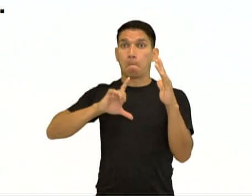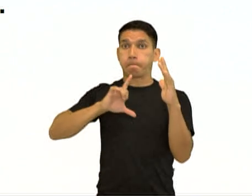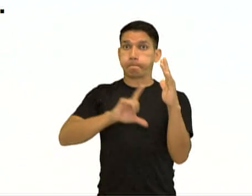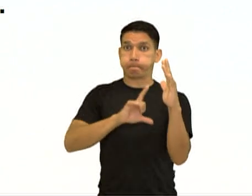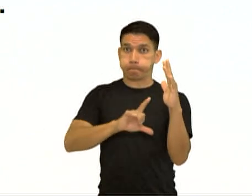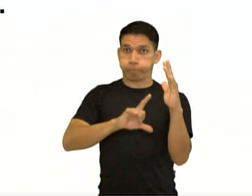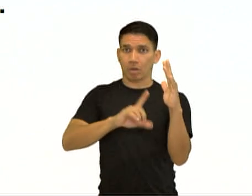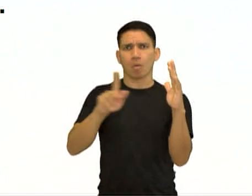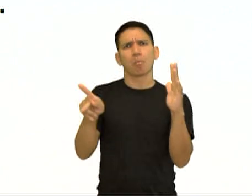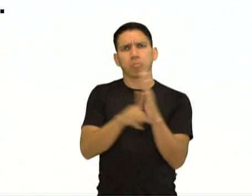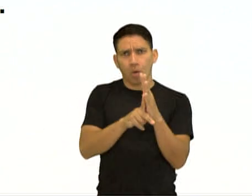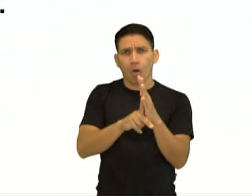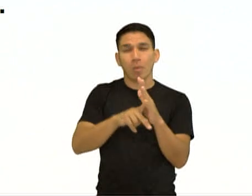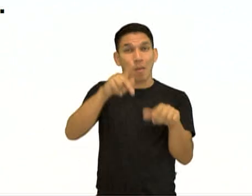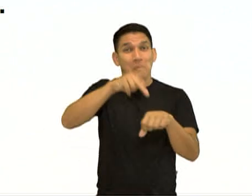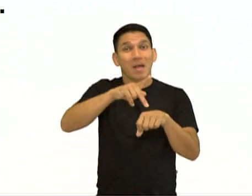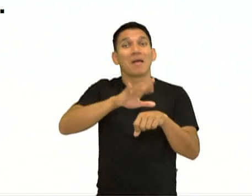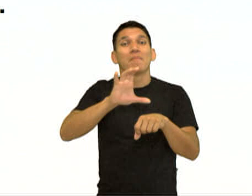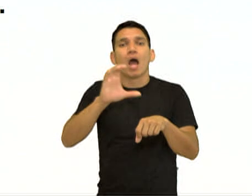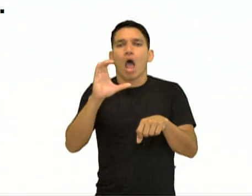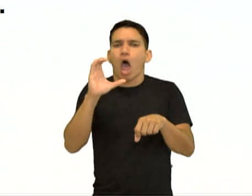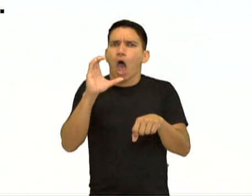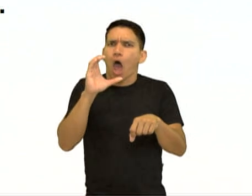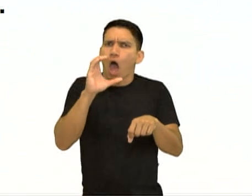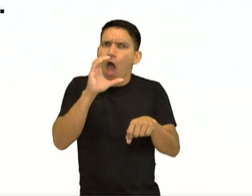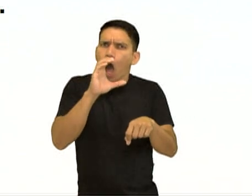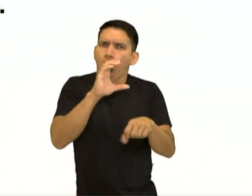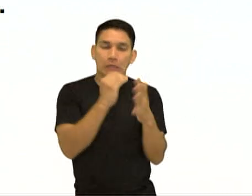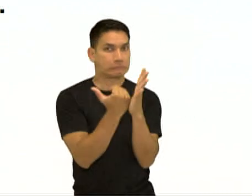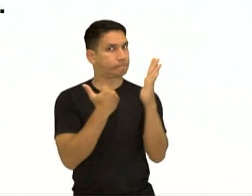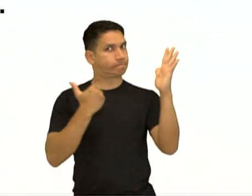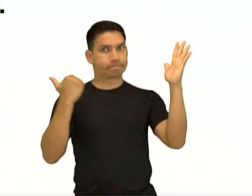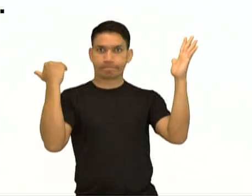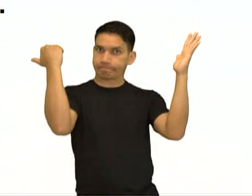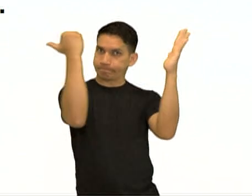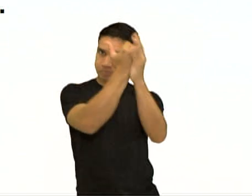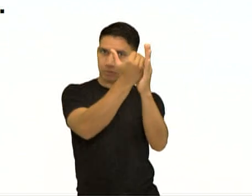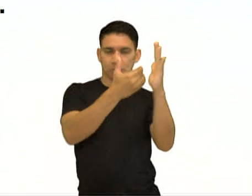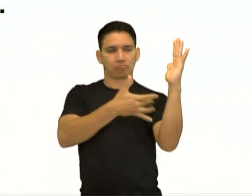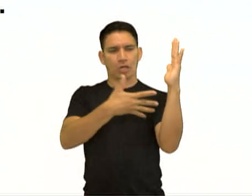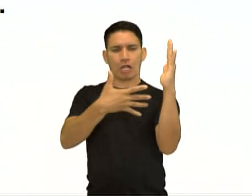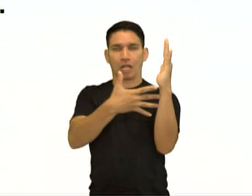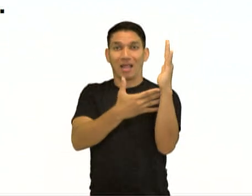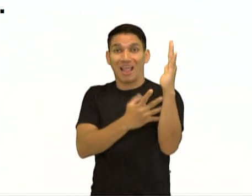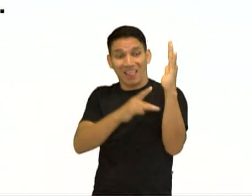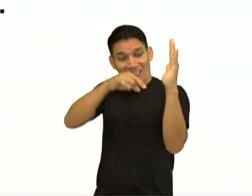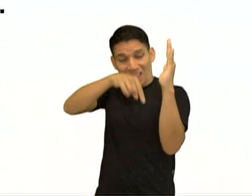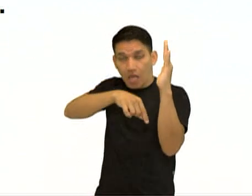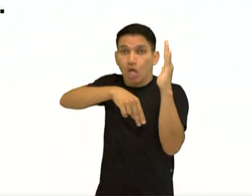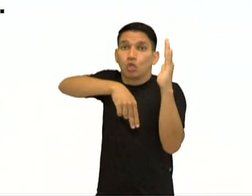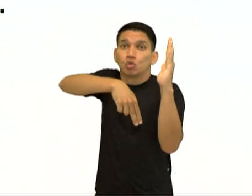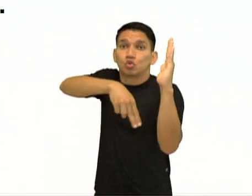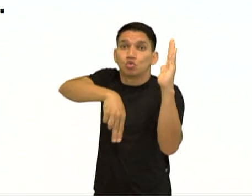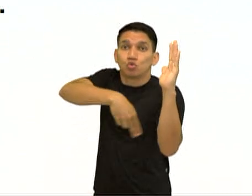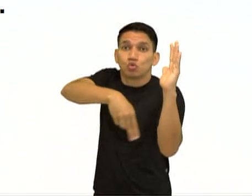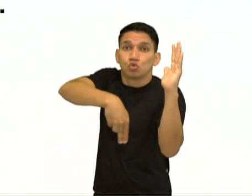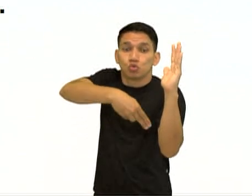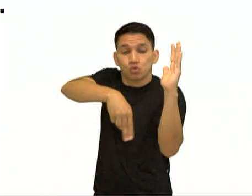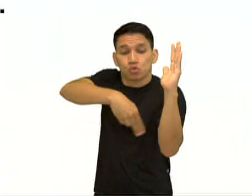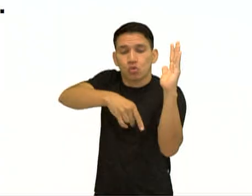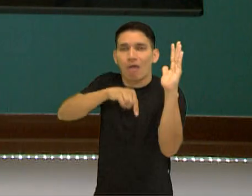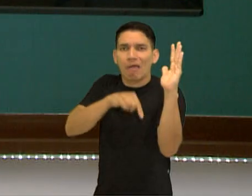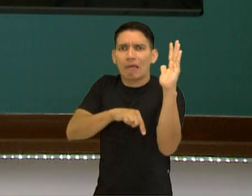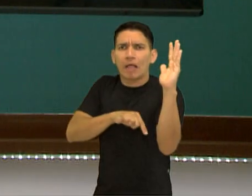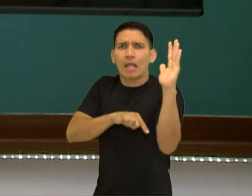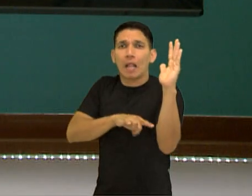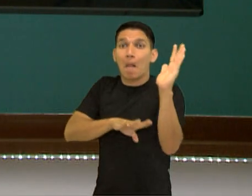material rochoso em temperaturas extremamente elevadas, e aí nós temos o núcleo do nosso planeta, que é a camada